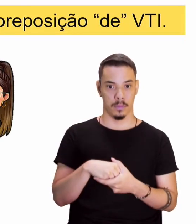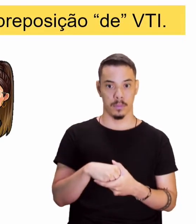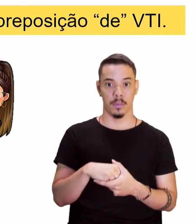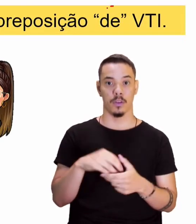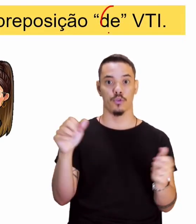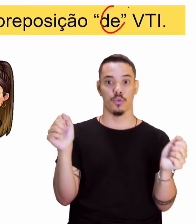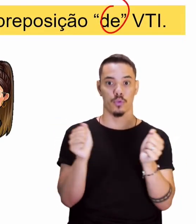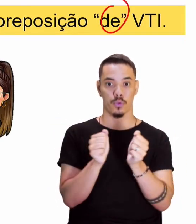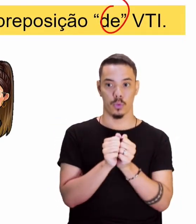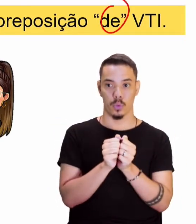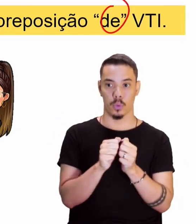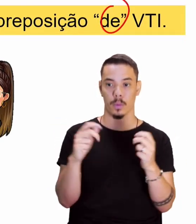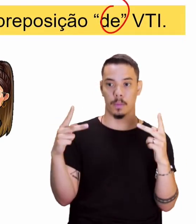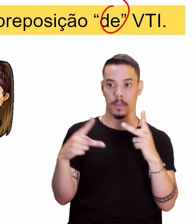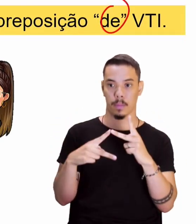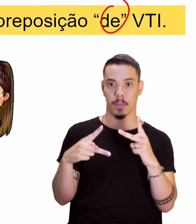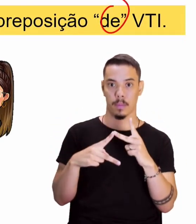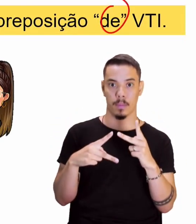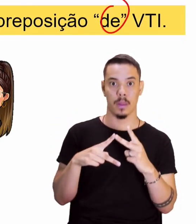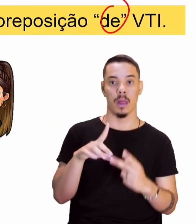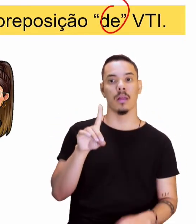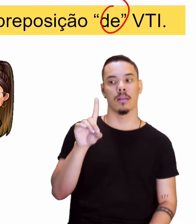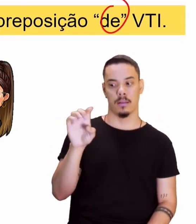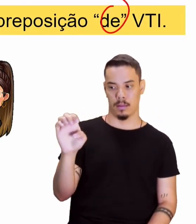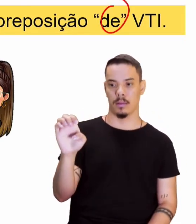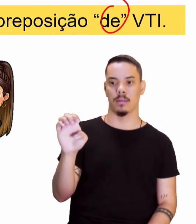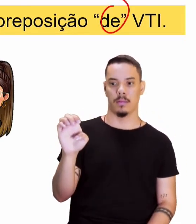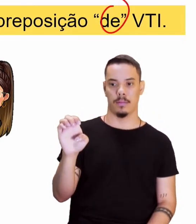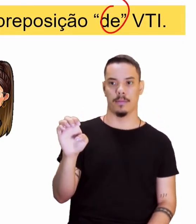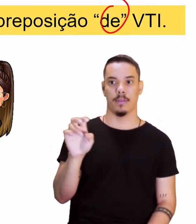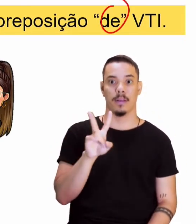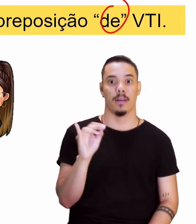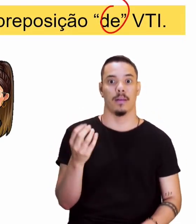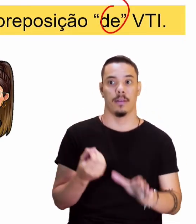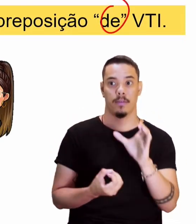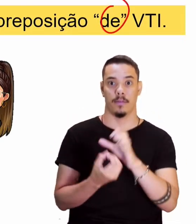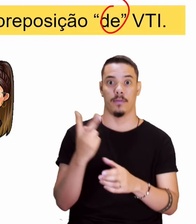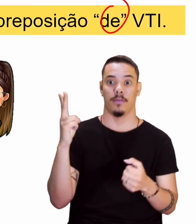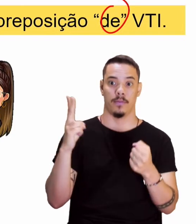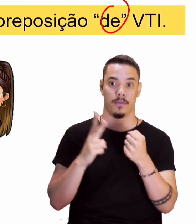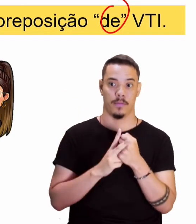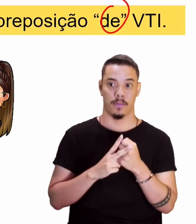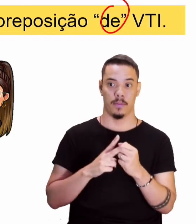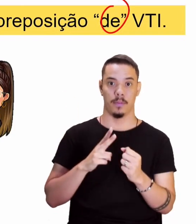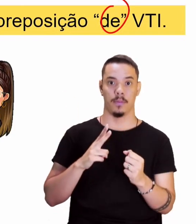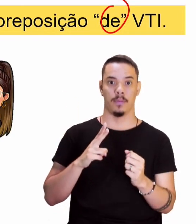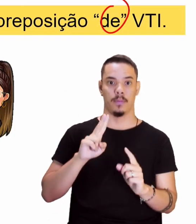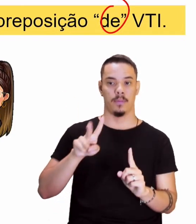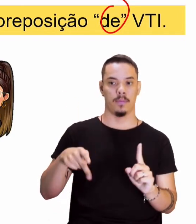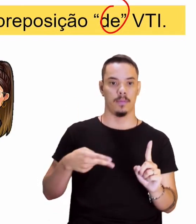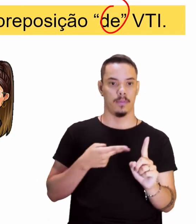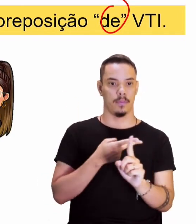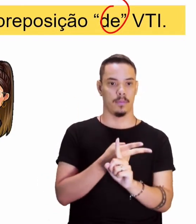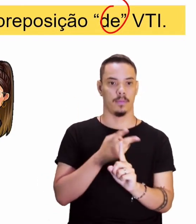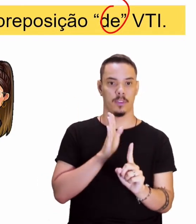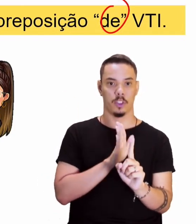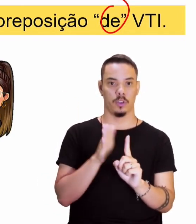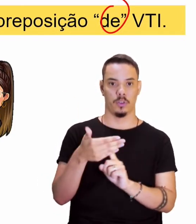a preposição de. Aí já vai ser o quê? Verbo transitivo